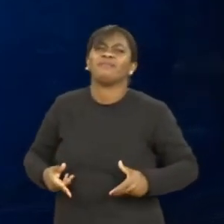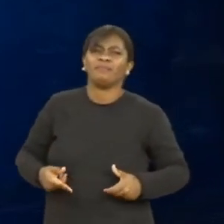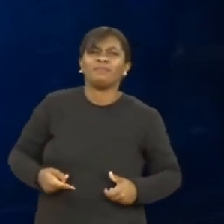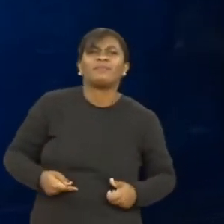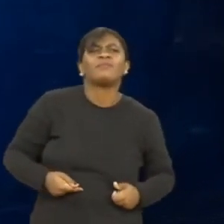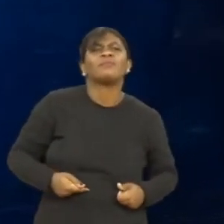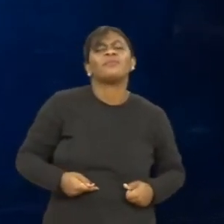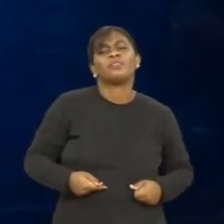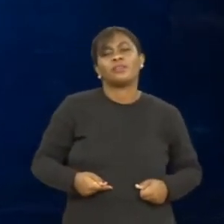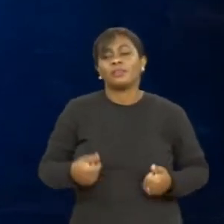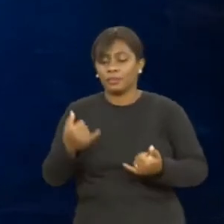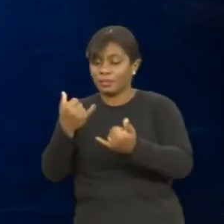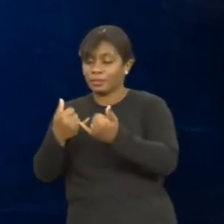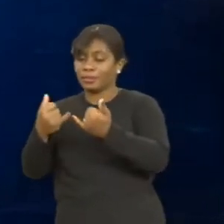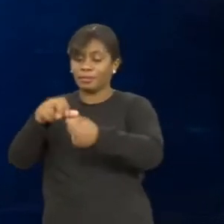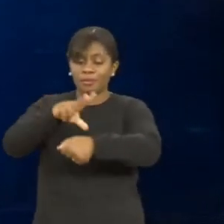Eu quero ser limpo.